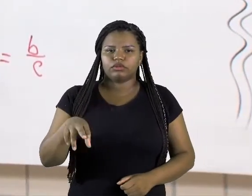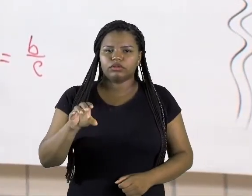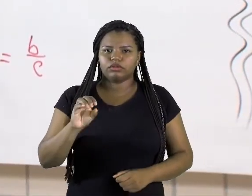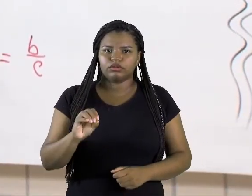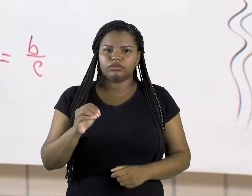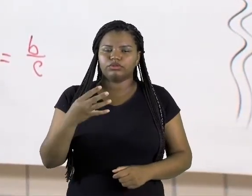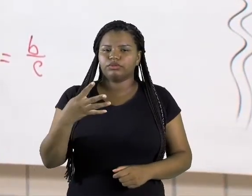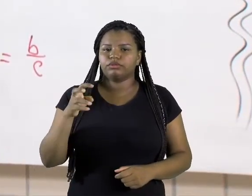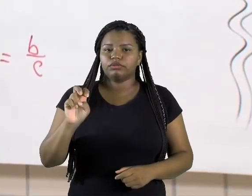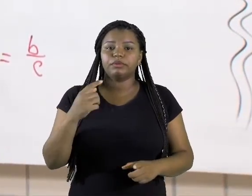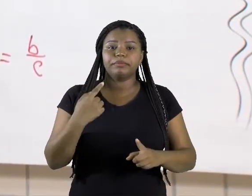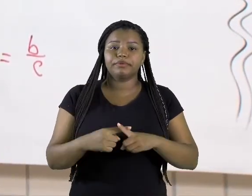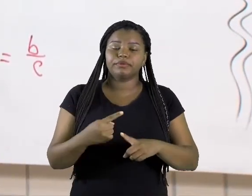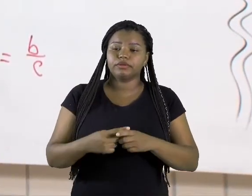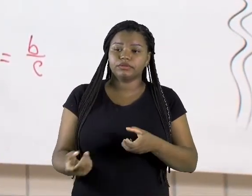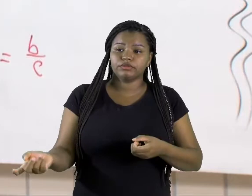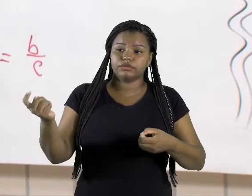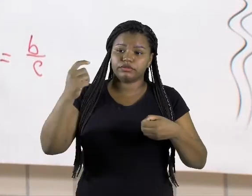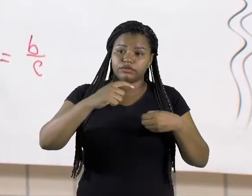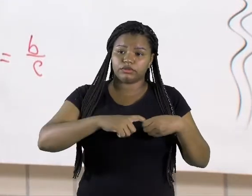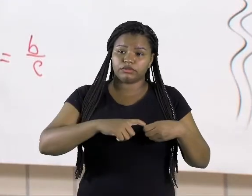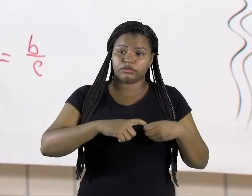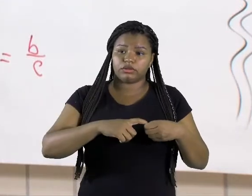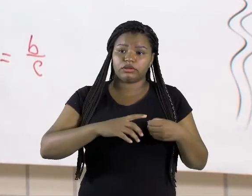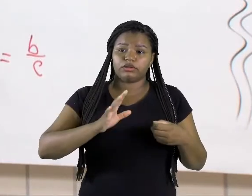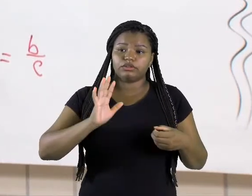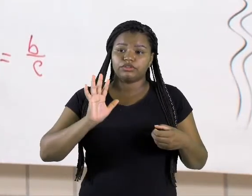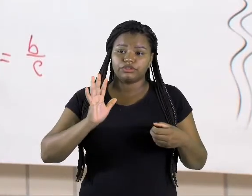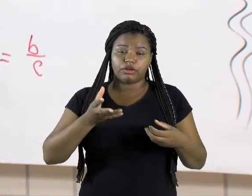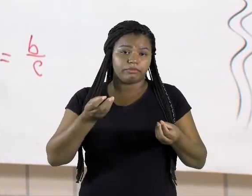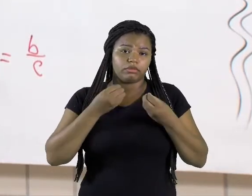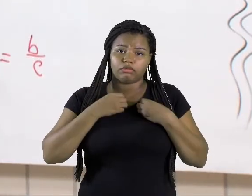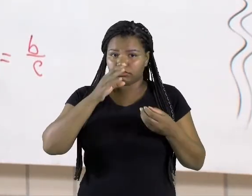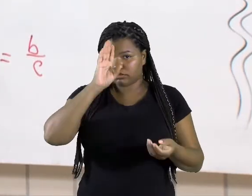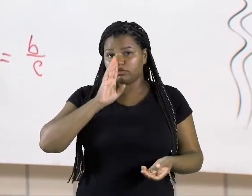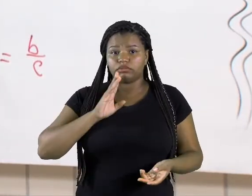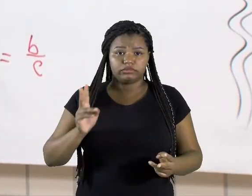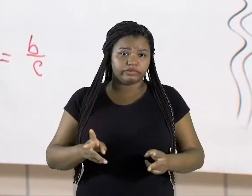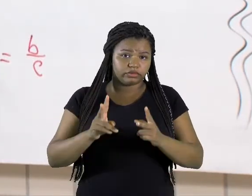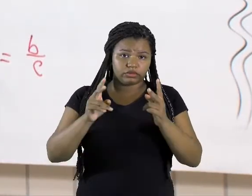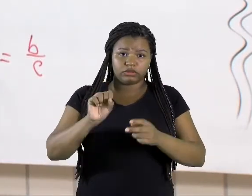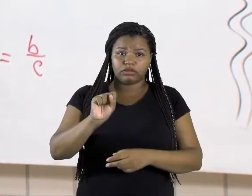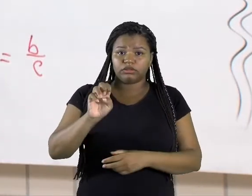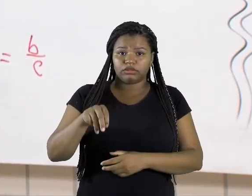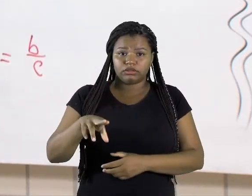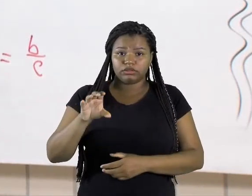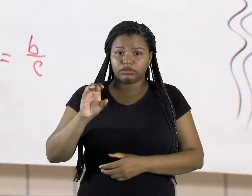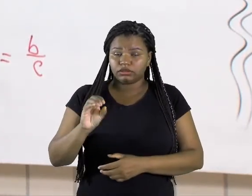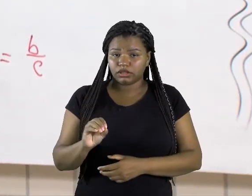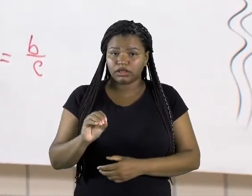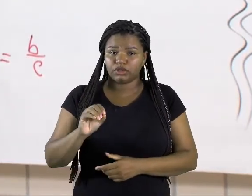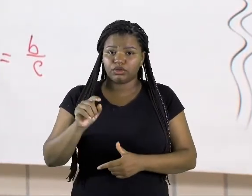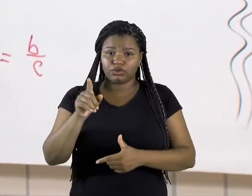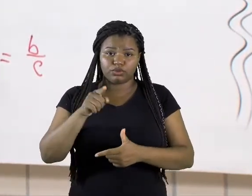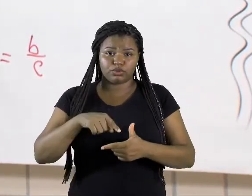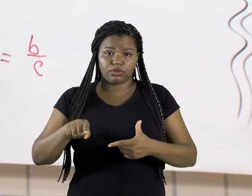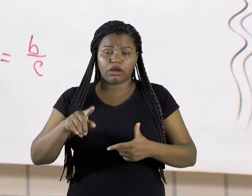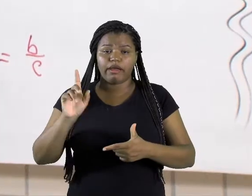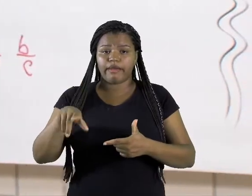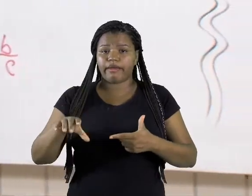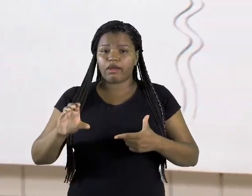voltar aqui, essa lei já me dá de graça esse valor. O seno de um ângulo é o cosseno do seu